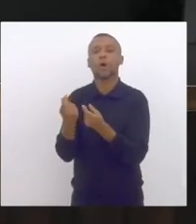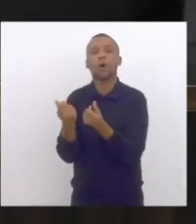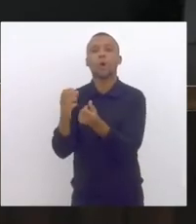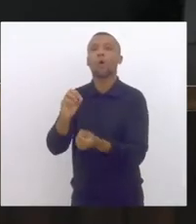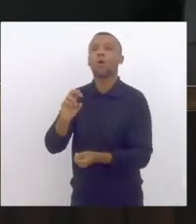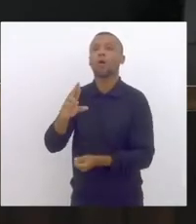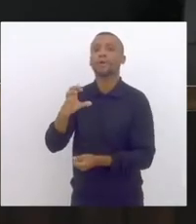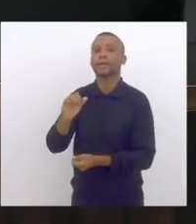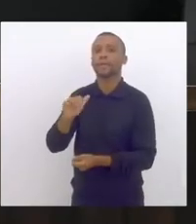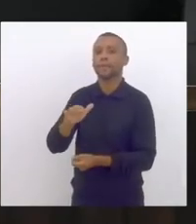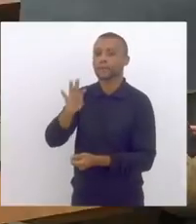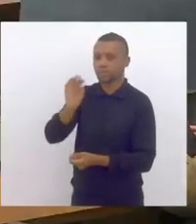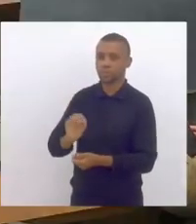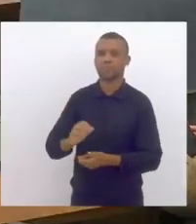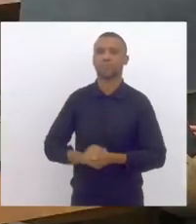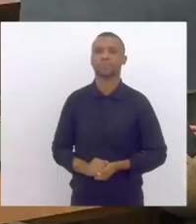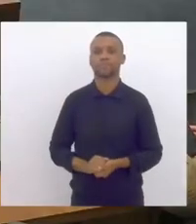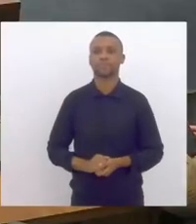Luiz.